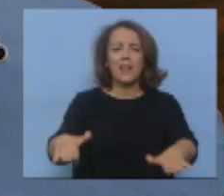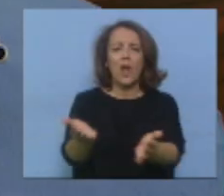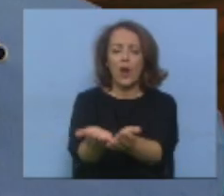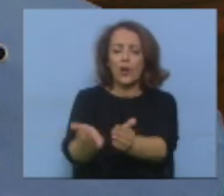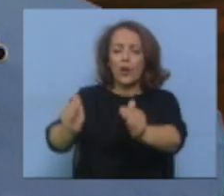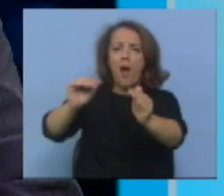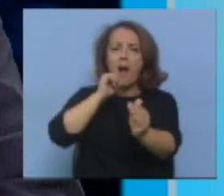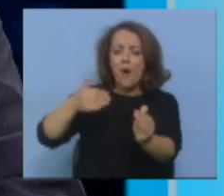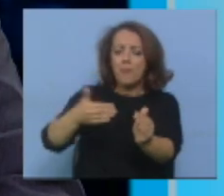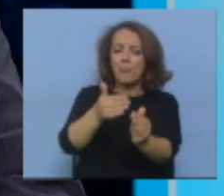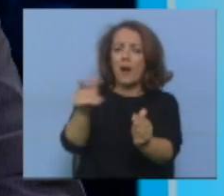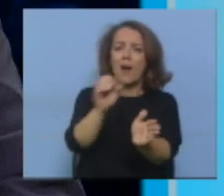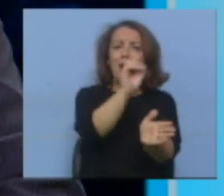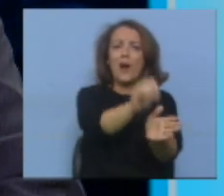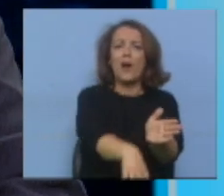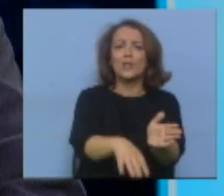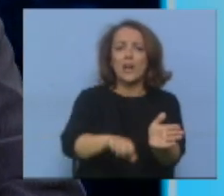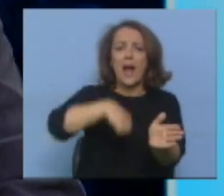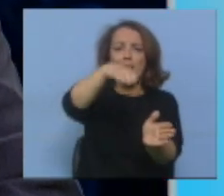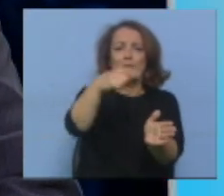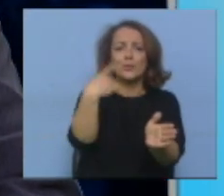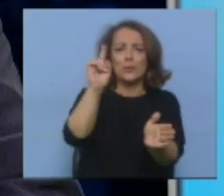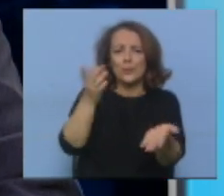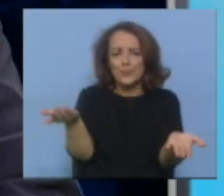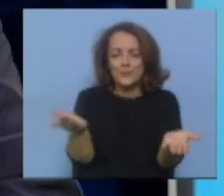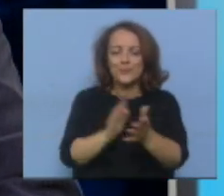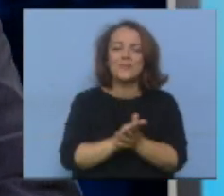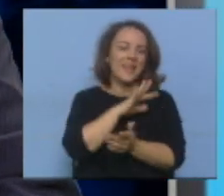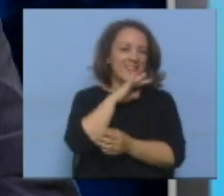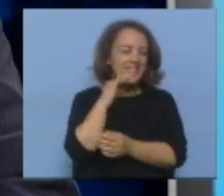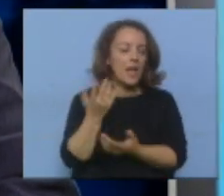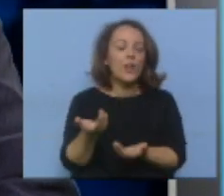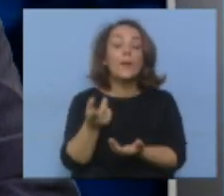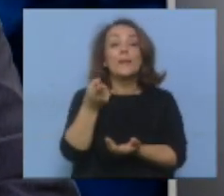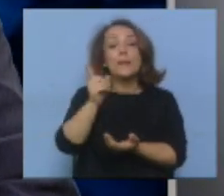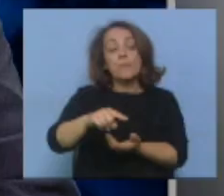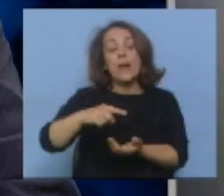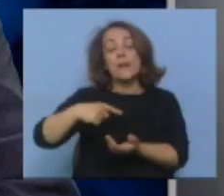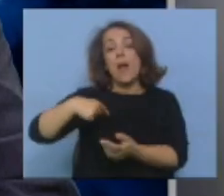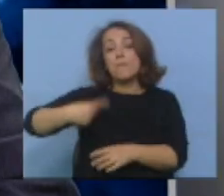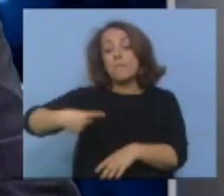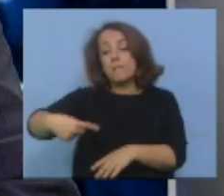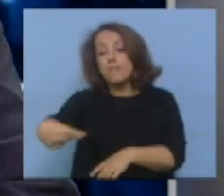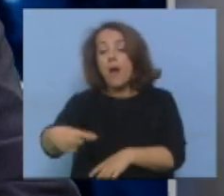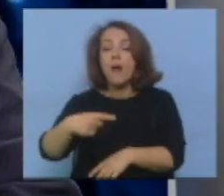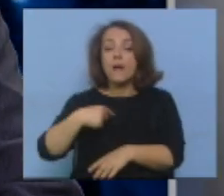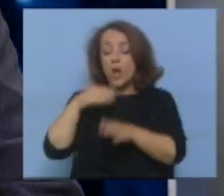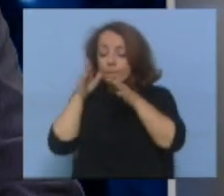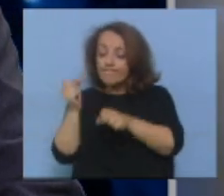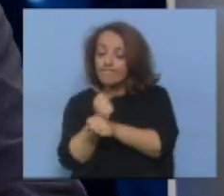engraçadas. Depois, o dia a dia. Nós estamos a aproveitar para fazer aquilo que não é possível fazer durante o ano, que